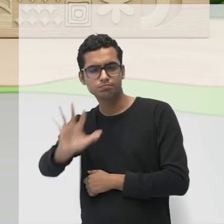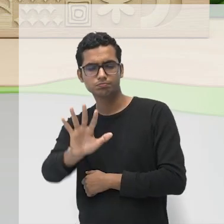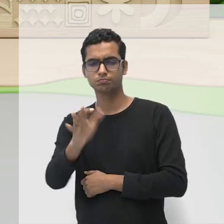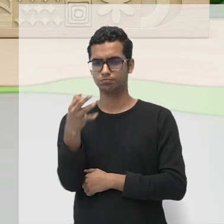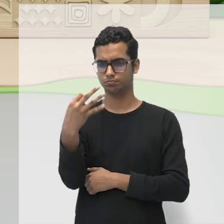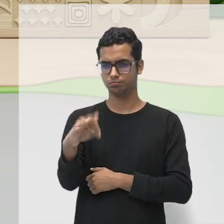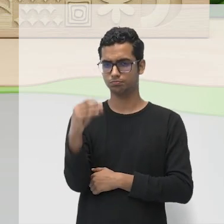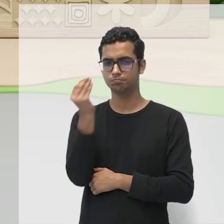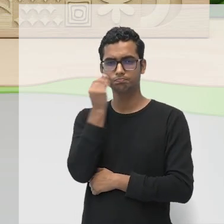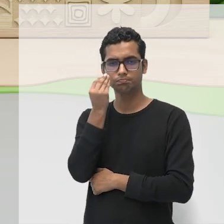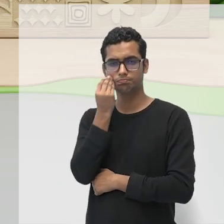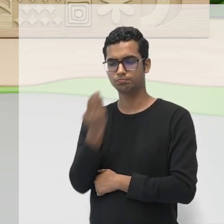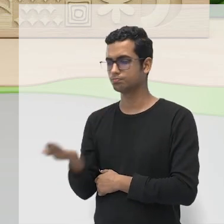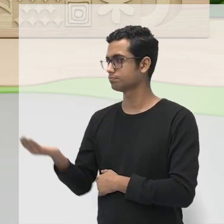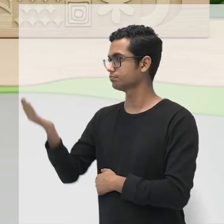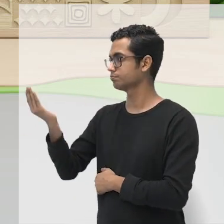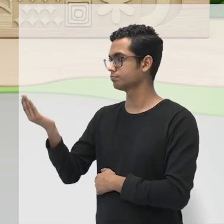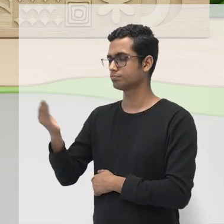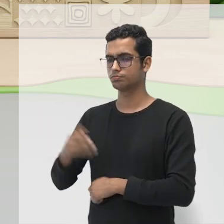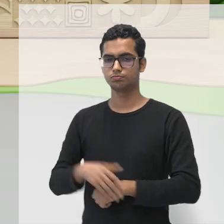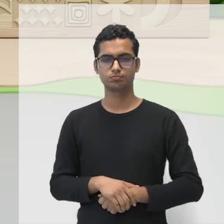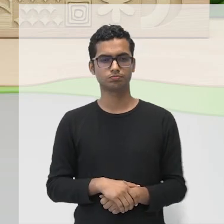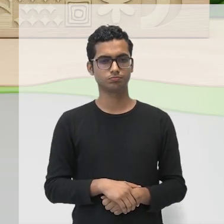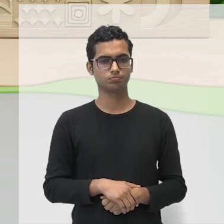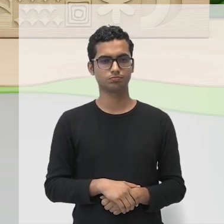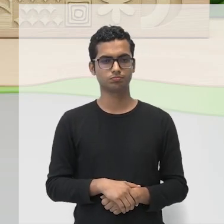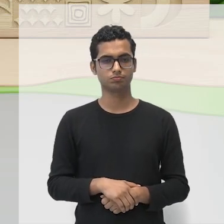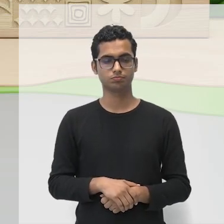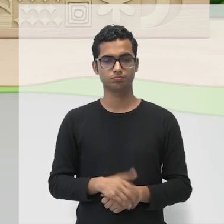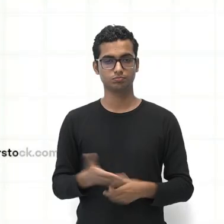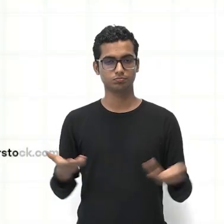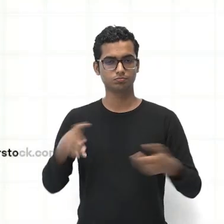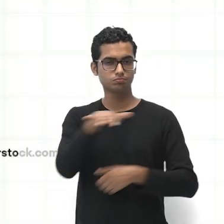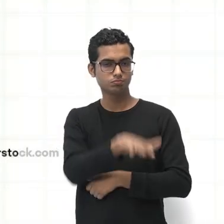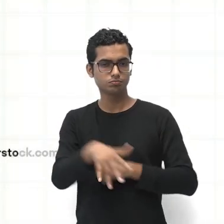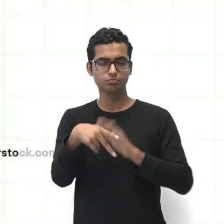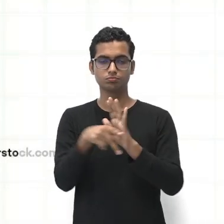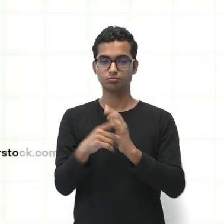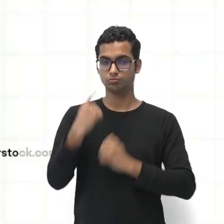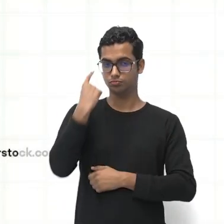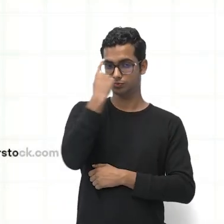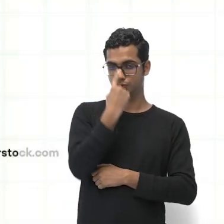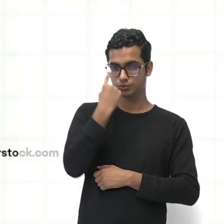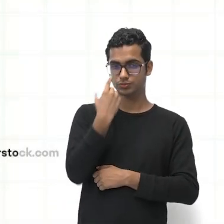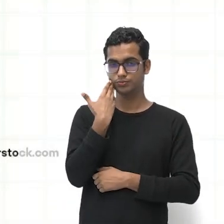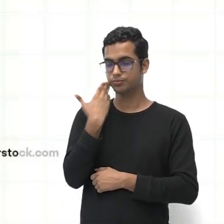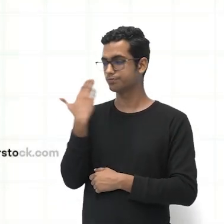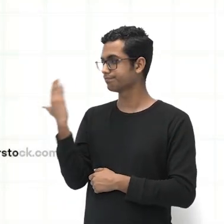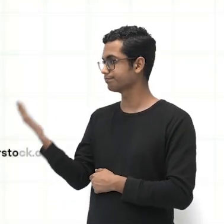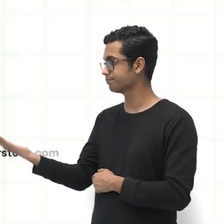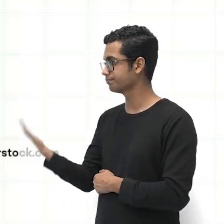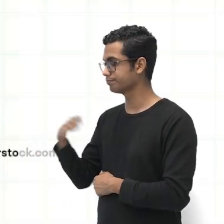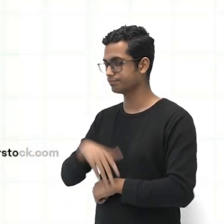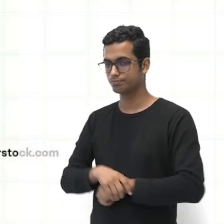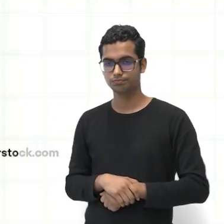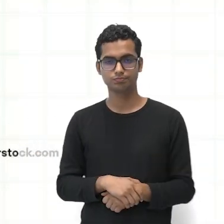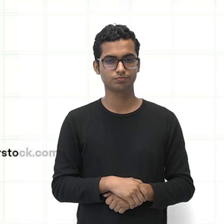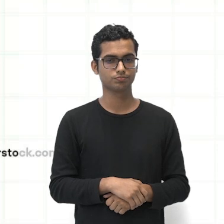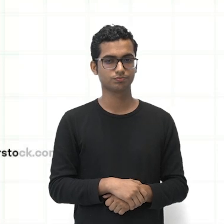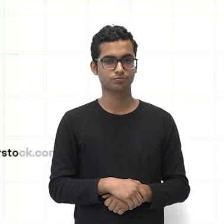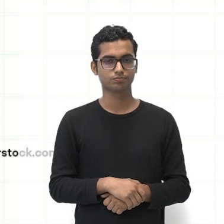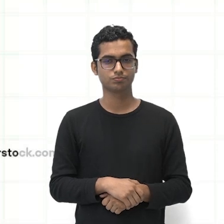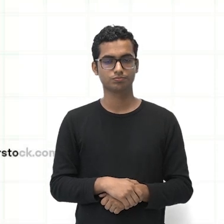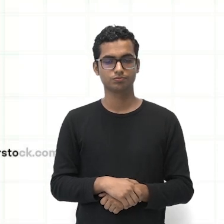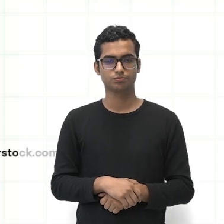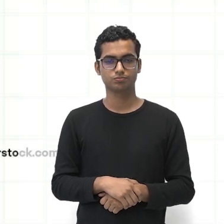Vamos observar aí agora as partes do olho. Veja aí, nós vamos ter as